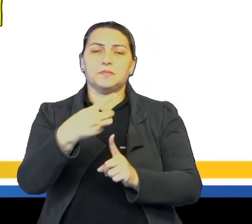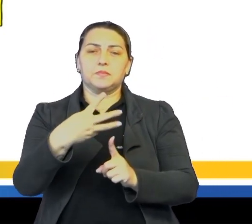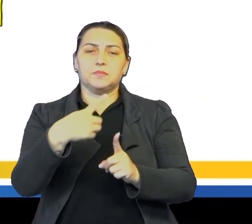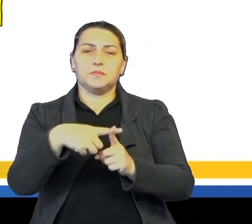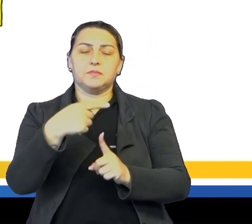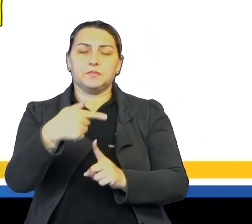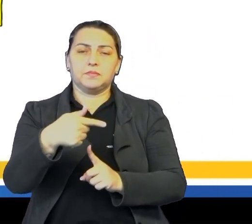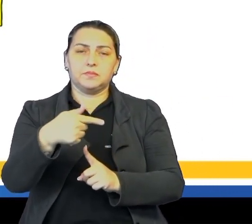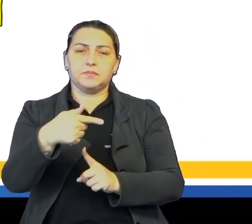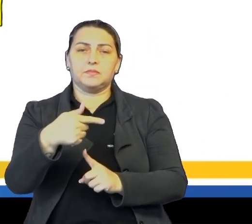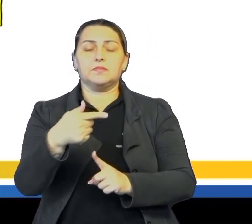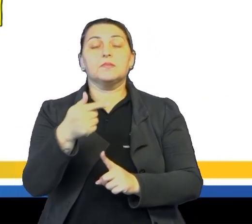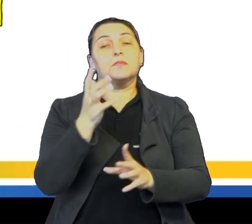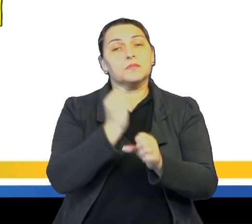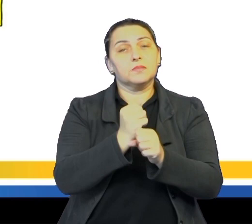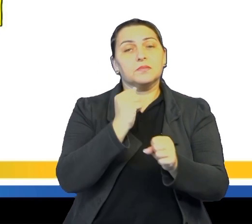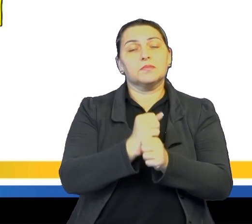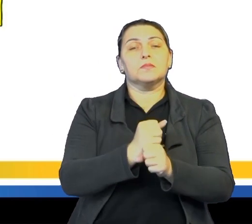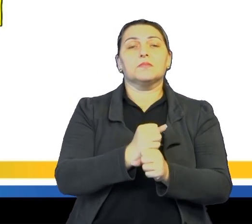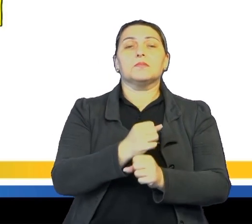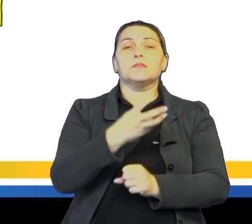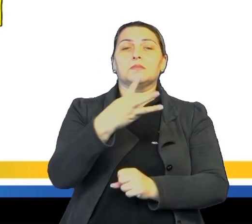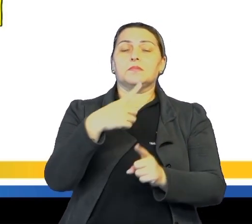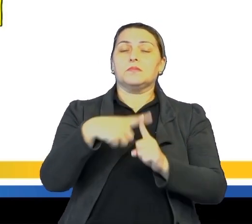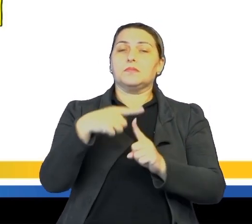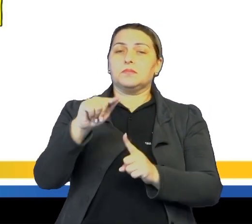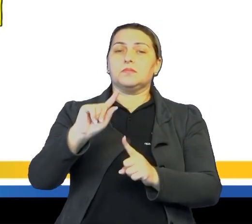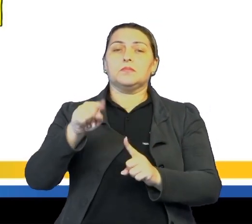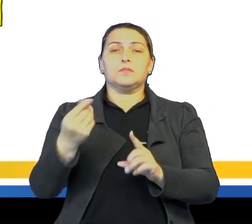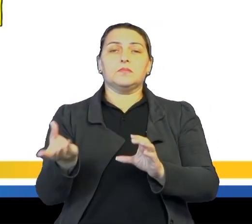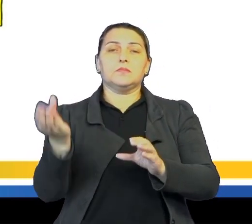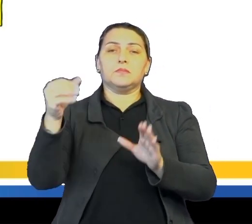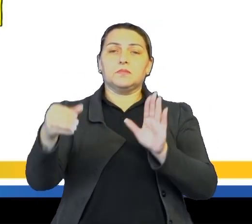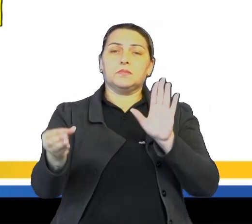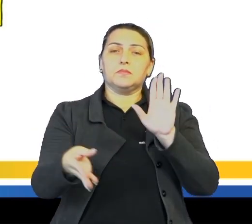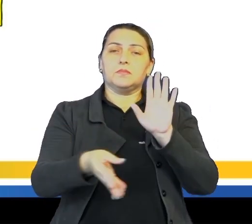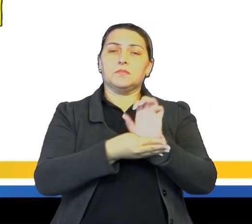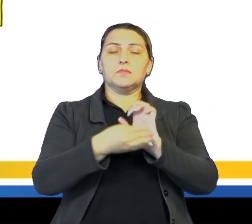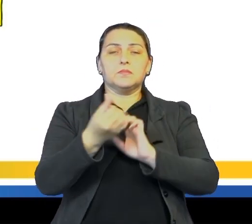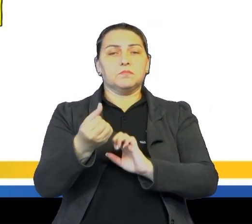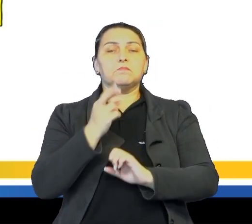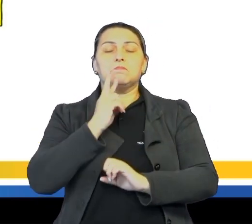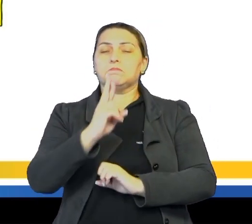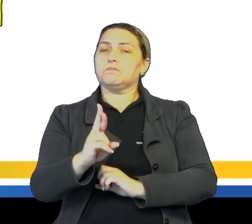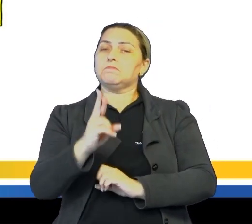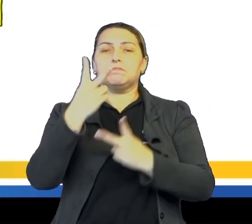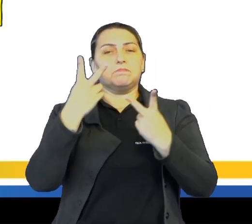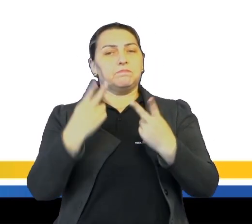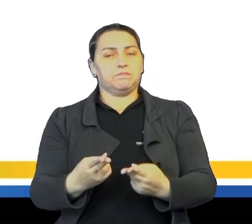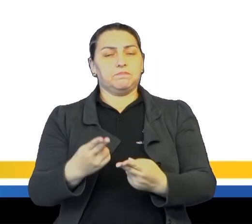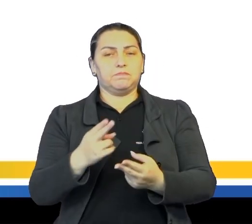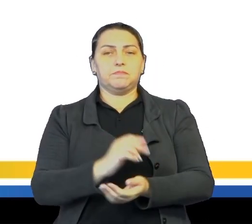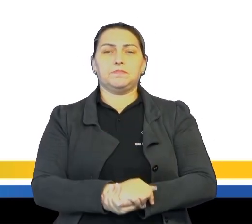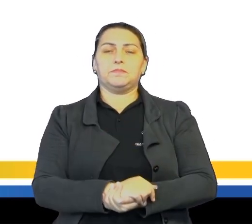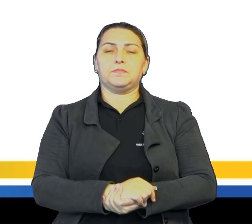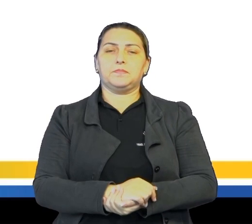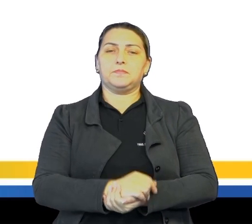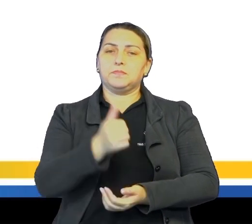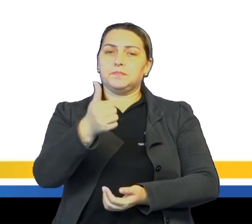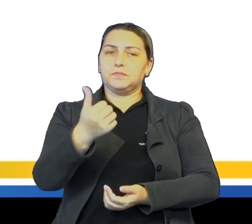+ 7 e se a gente somar o 3 + 7 primeiro e depois adicionar os seis o resultado continua o mesmo Continua